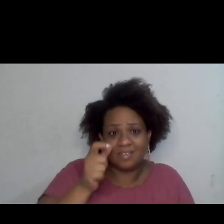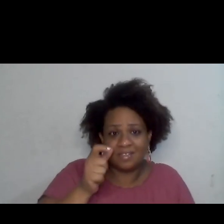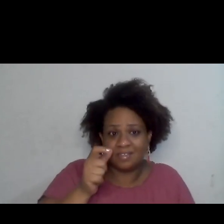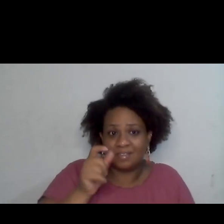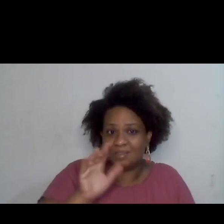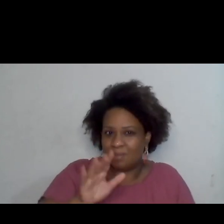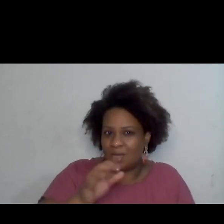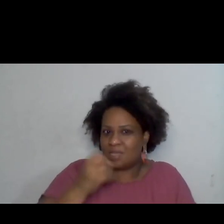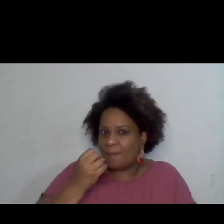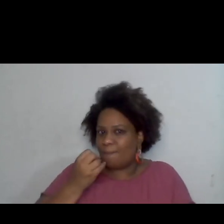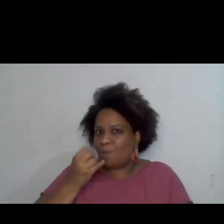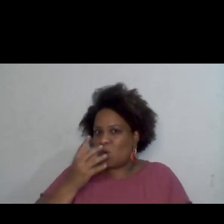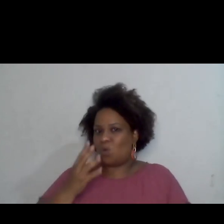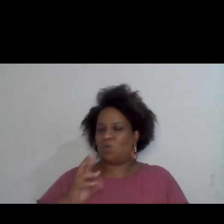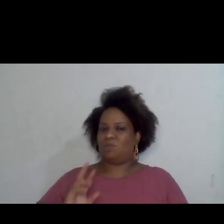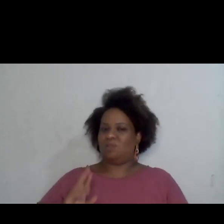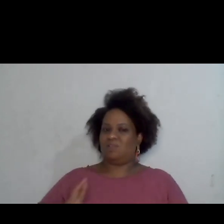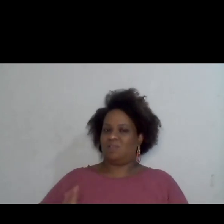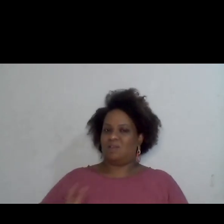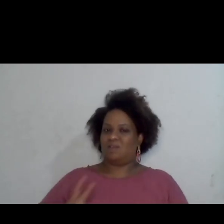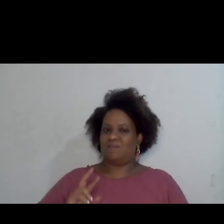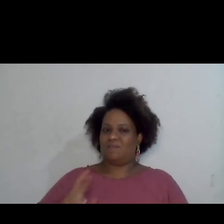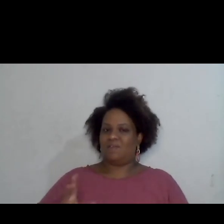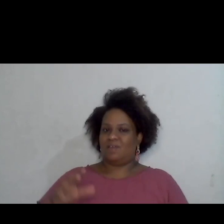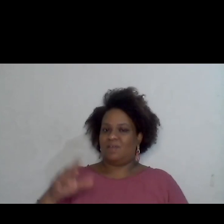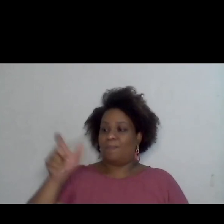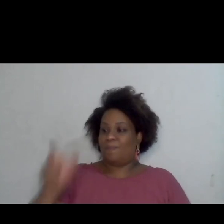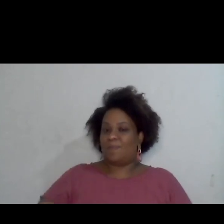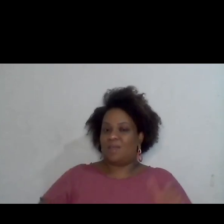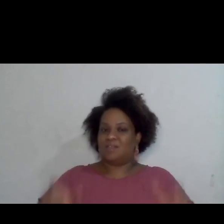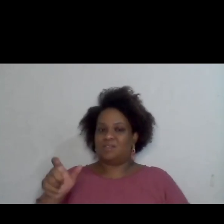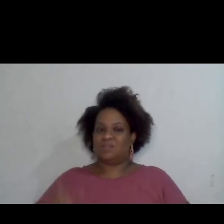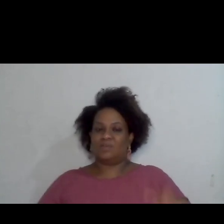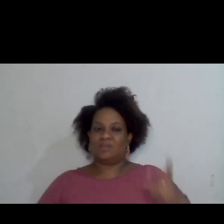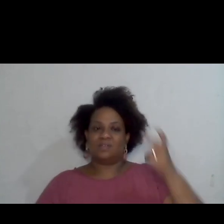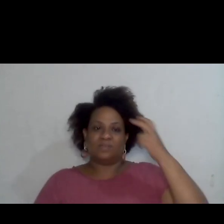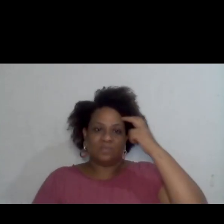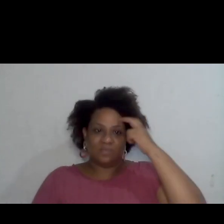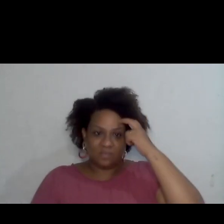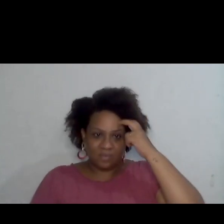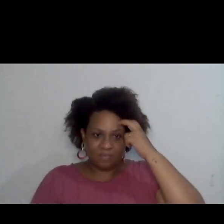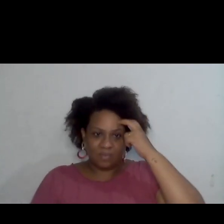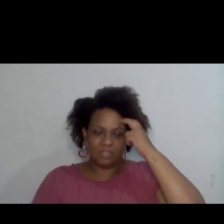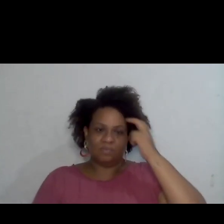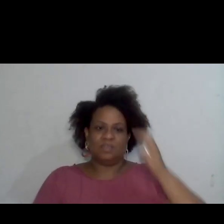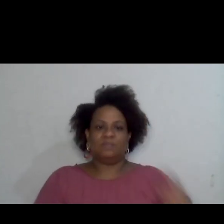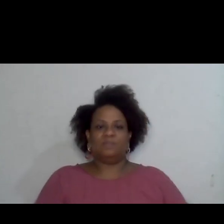para determinados agentes culturais se o secretário Bruno pudesse abrir um cofre, pegar o